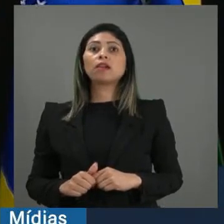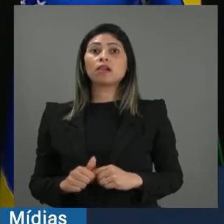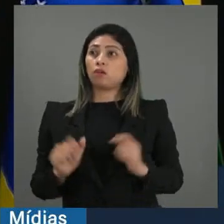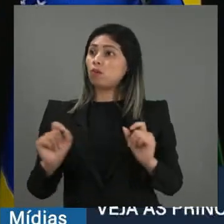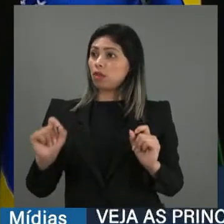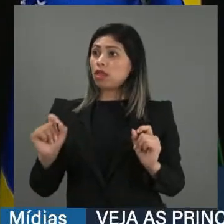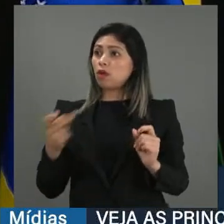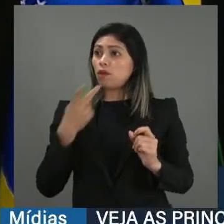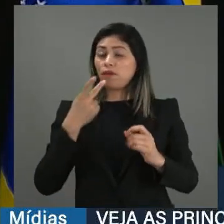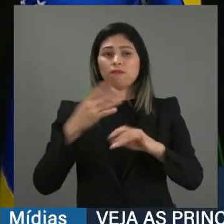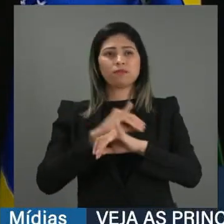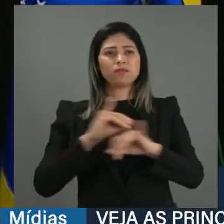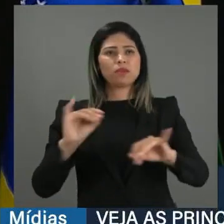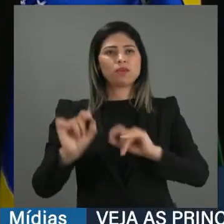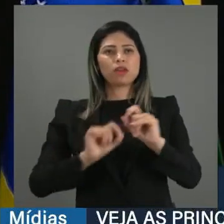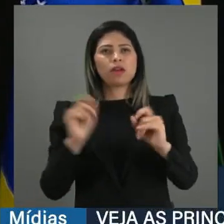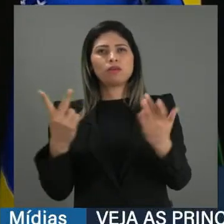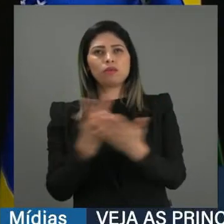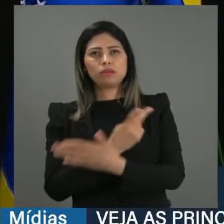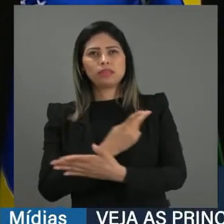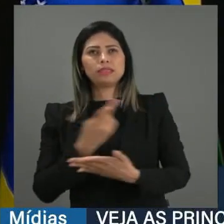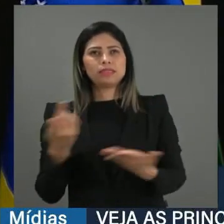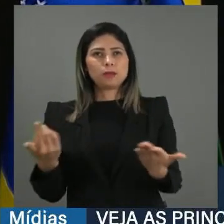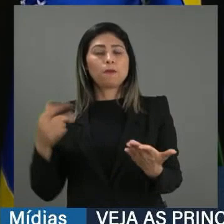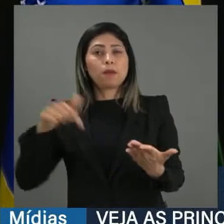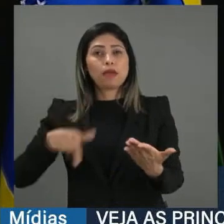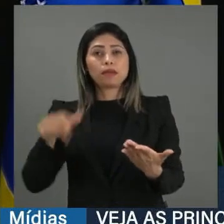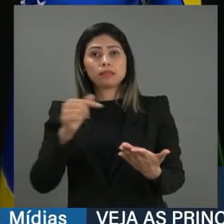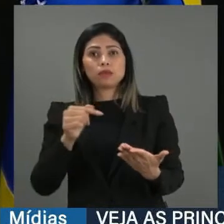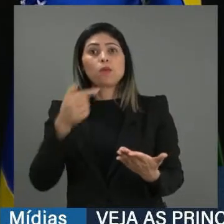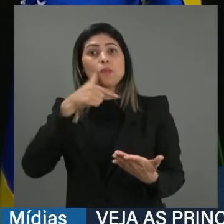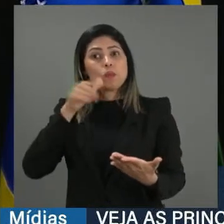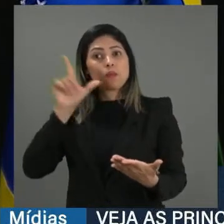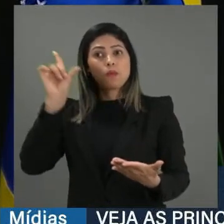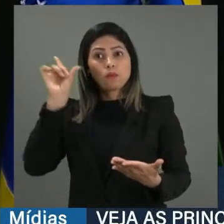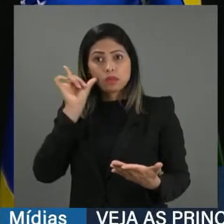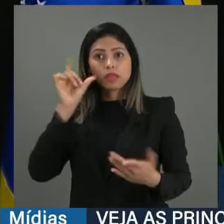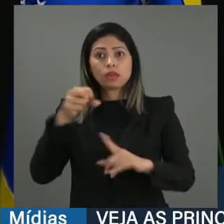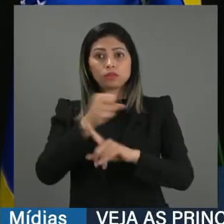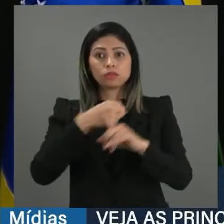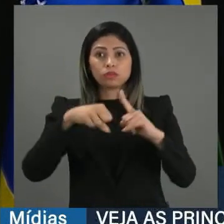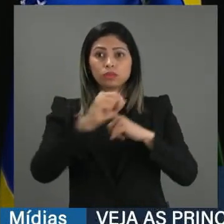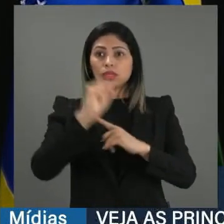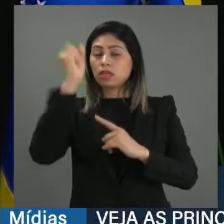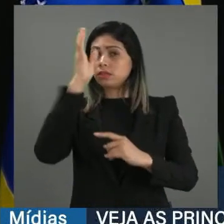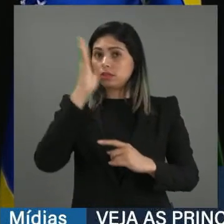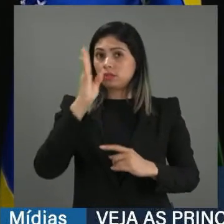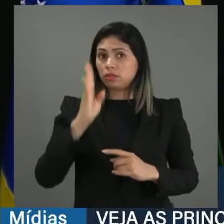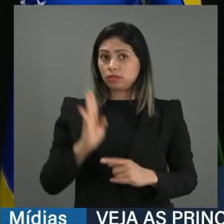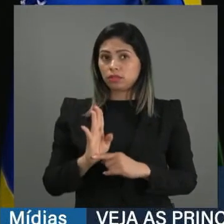deixou estupefada a sociedade brasileira ontem.